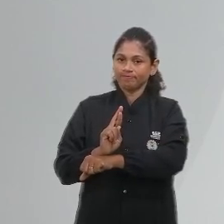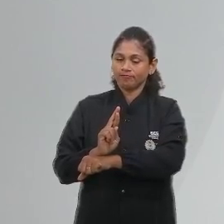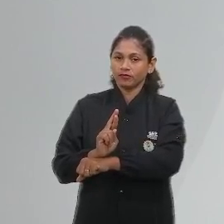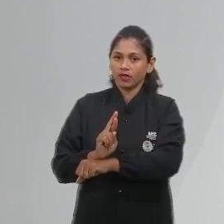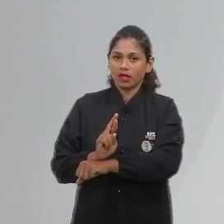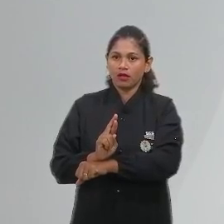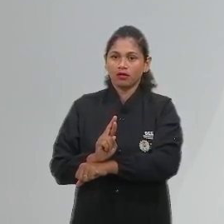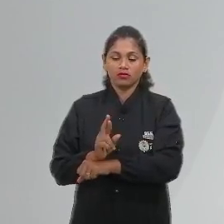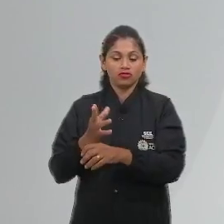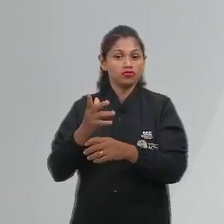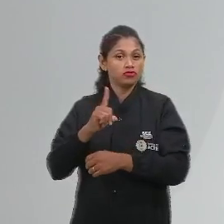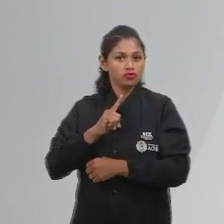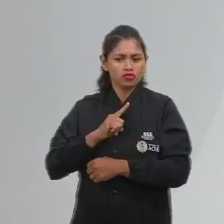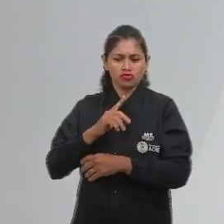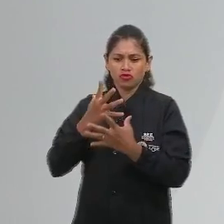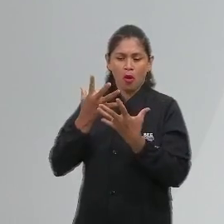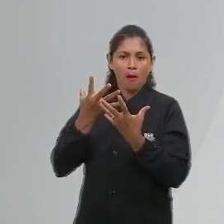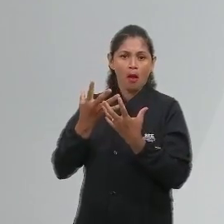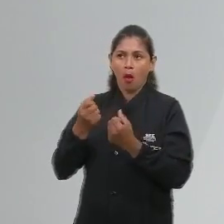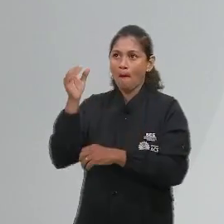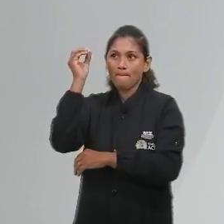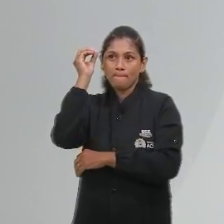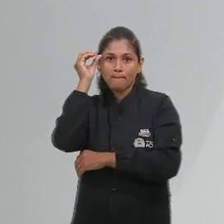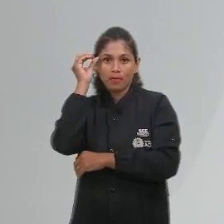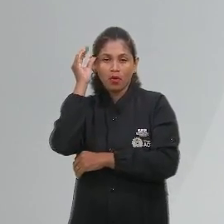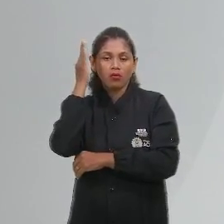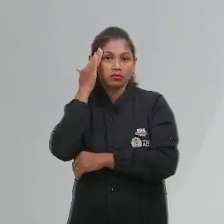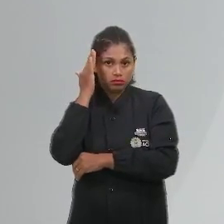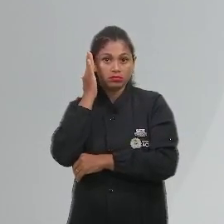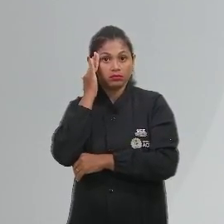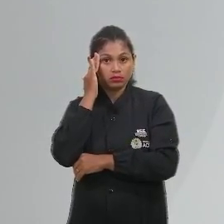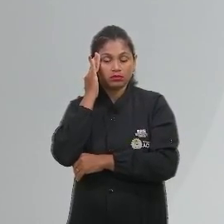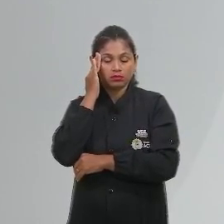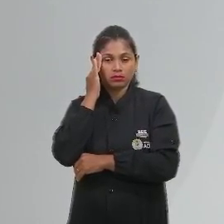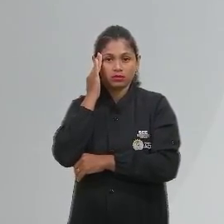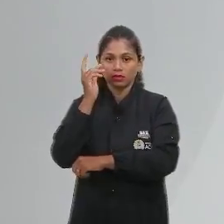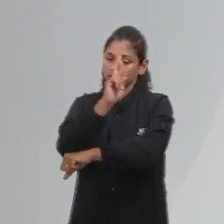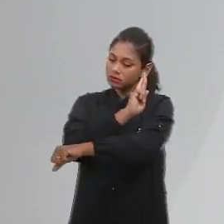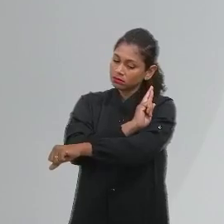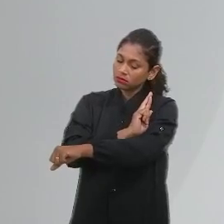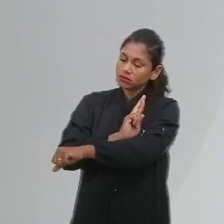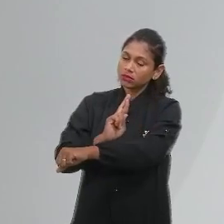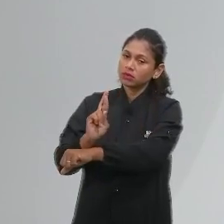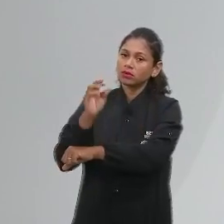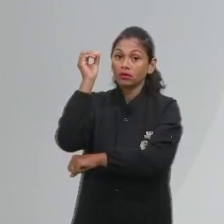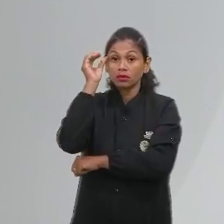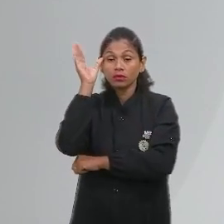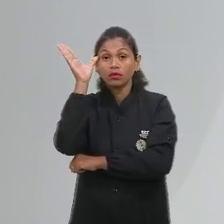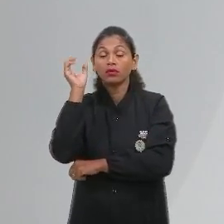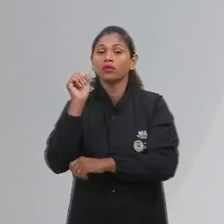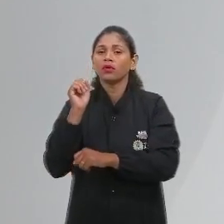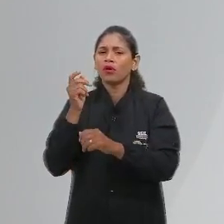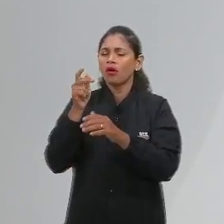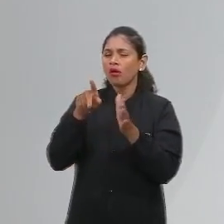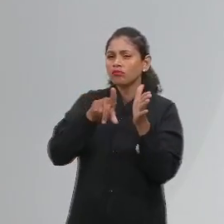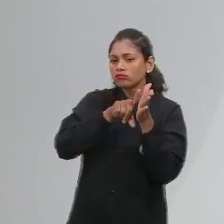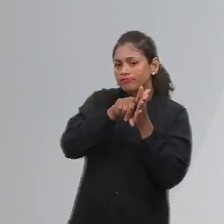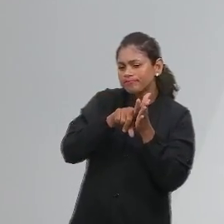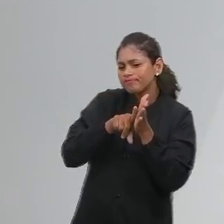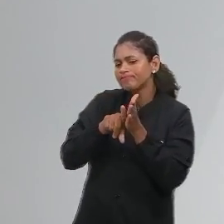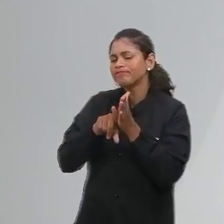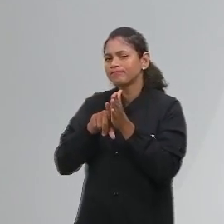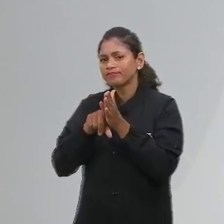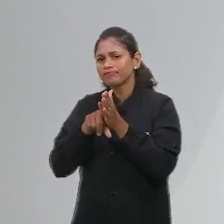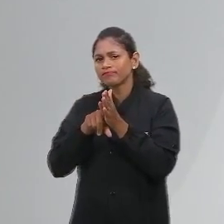do saber. E quando nós tomamos, por exemplo, o conhecimento religioso, nós verificamos que as verdades elas já